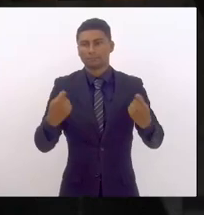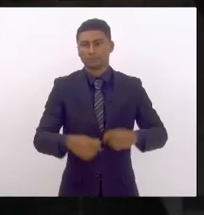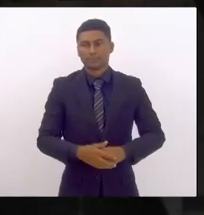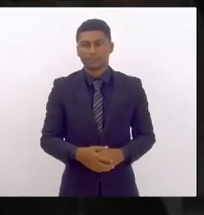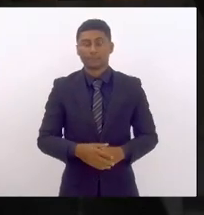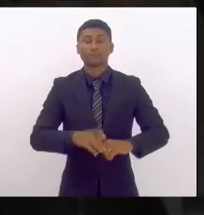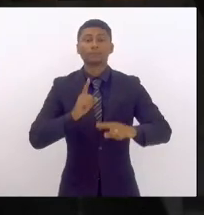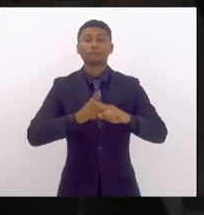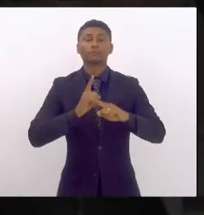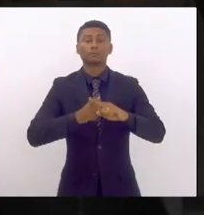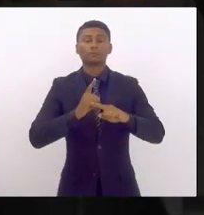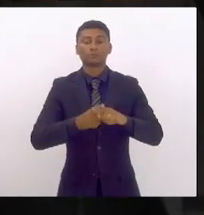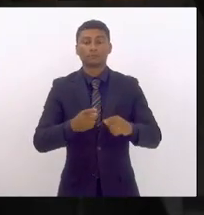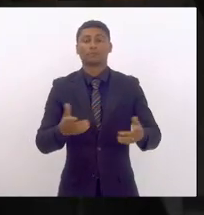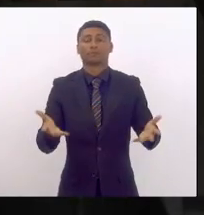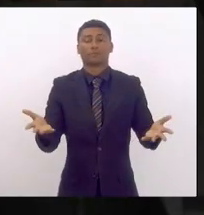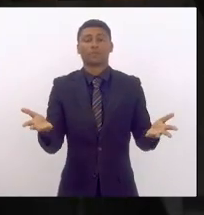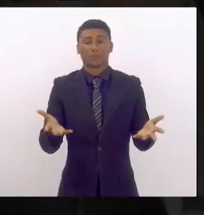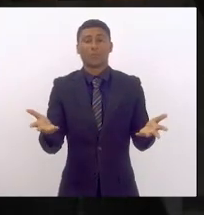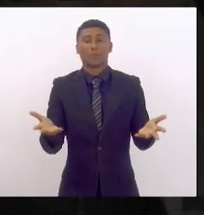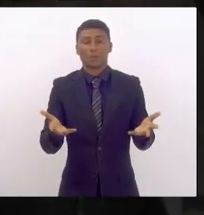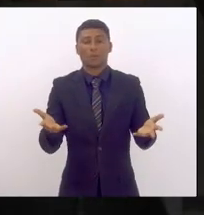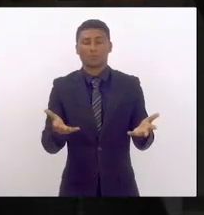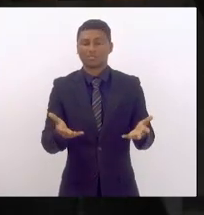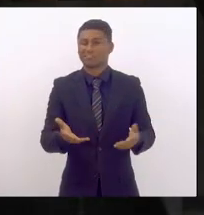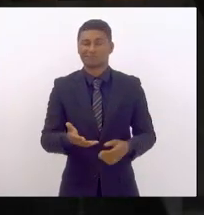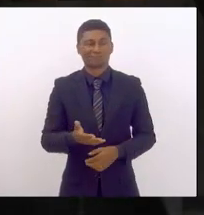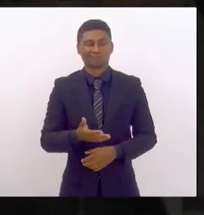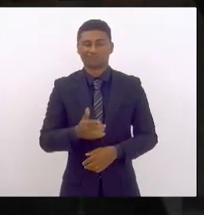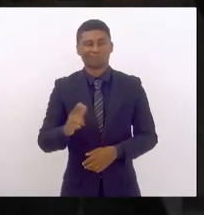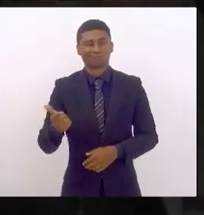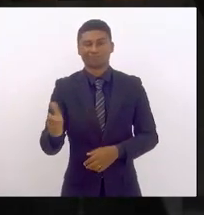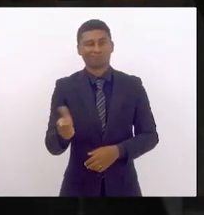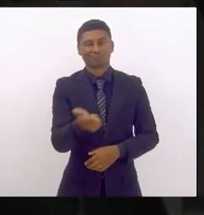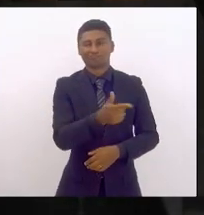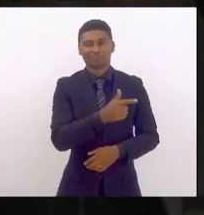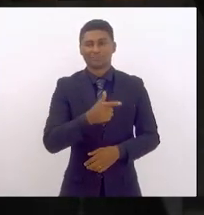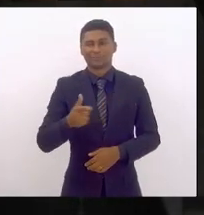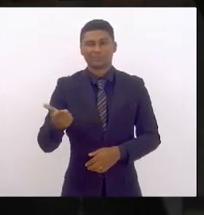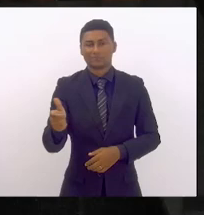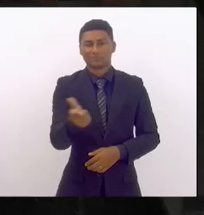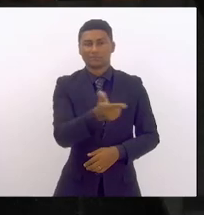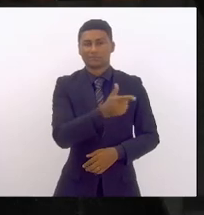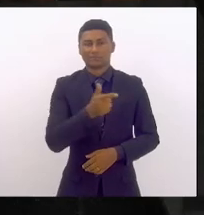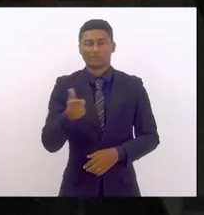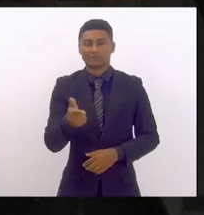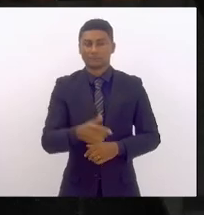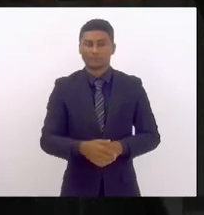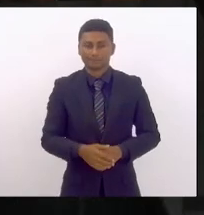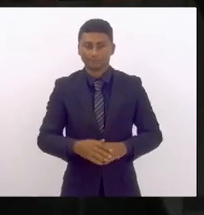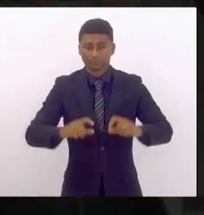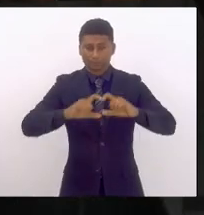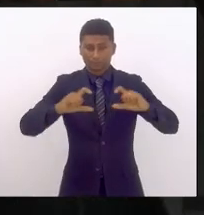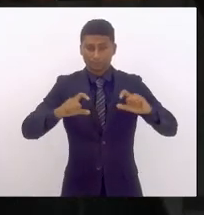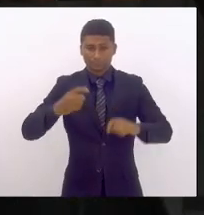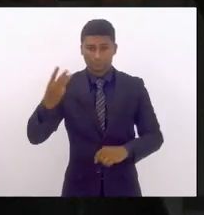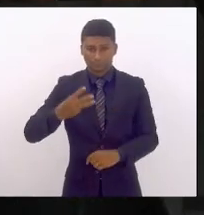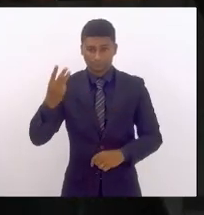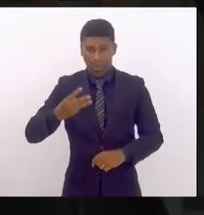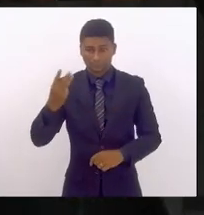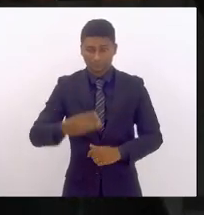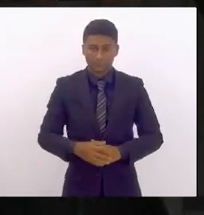porque hoje não procede-se assim parágrafo terceiro